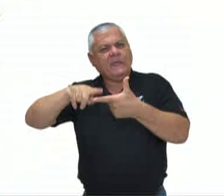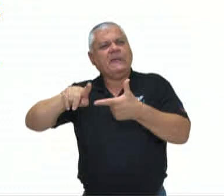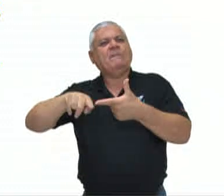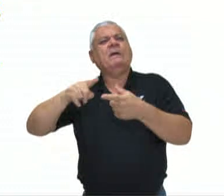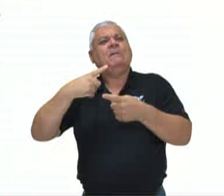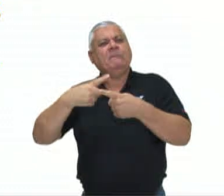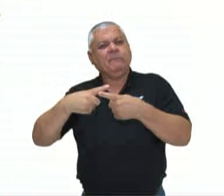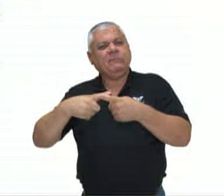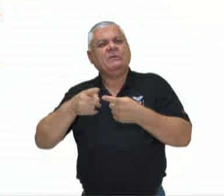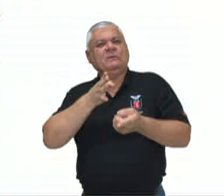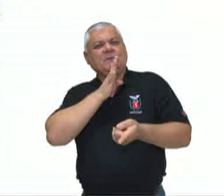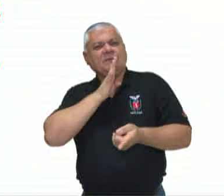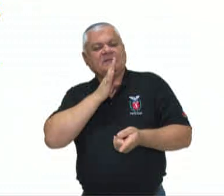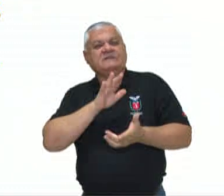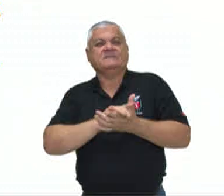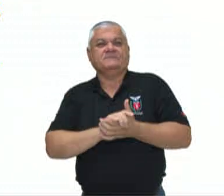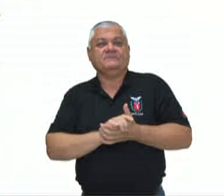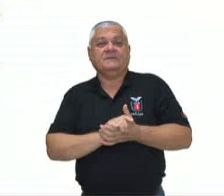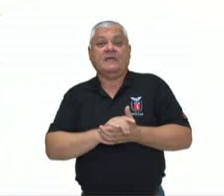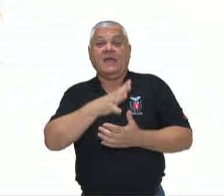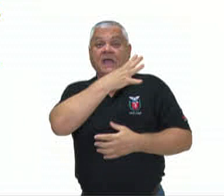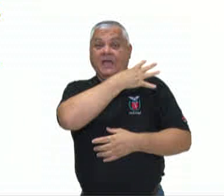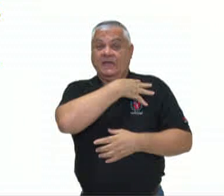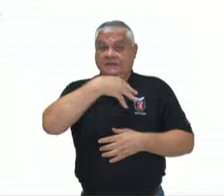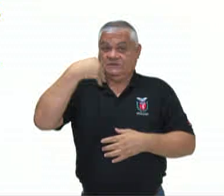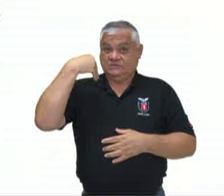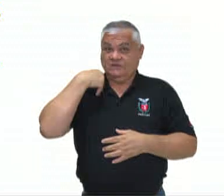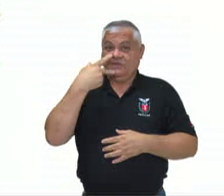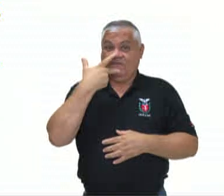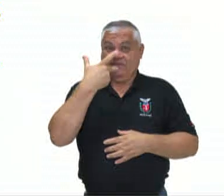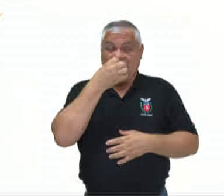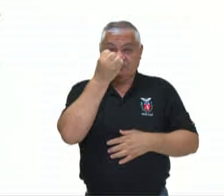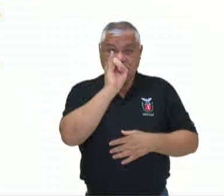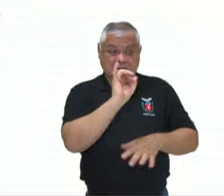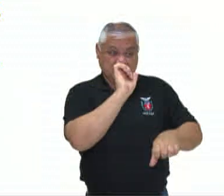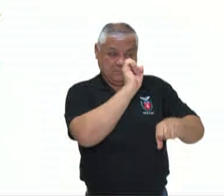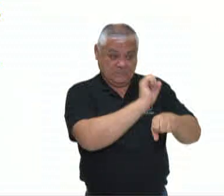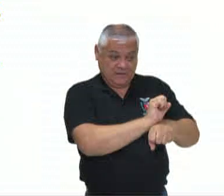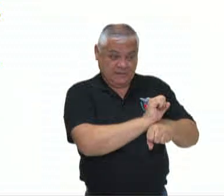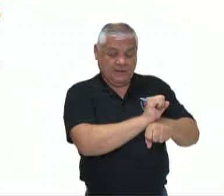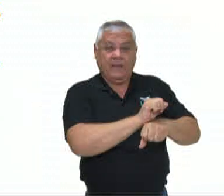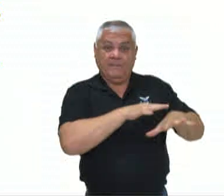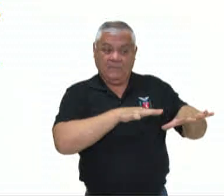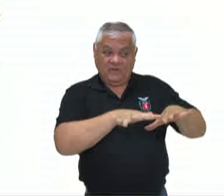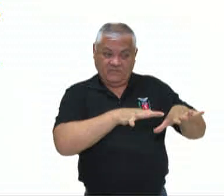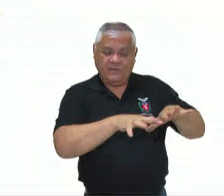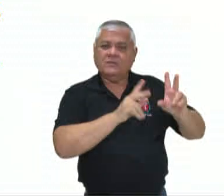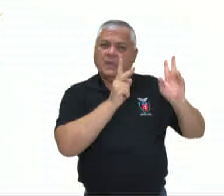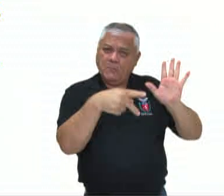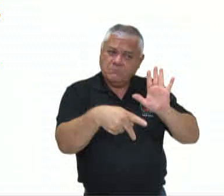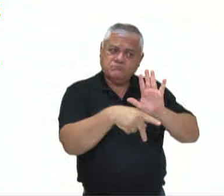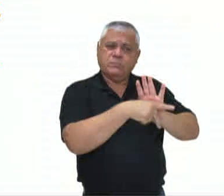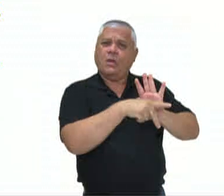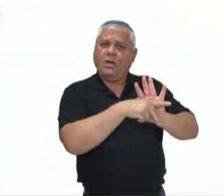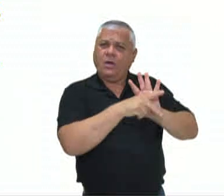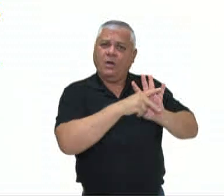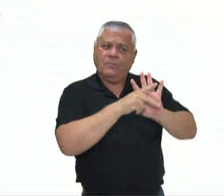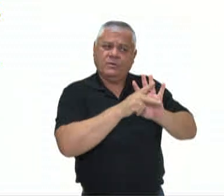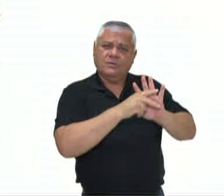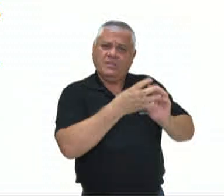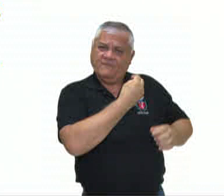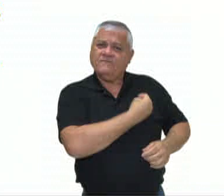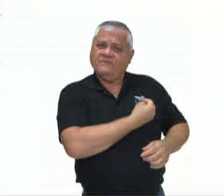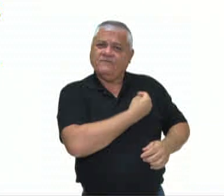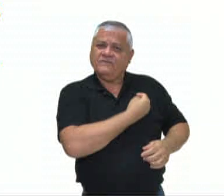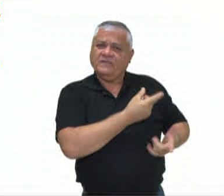verdadeiro conhecimento. Já para Aristóteles, a imobilidade e o movimento são características do próprio ser, explicadas